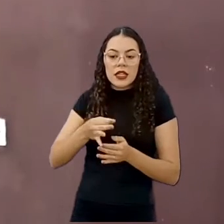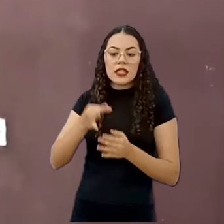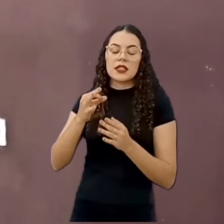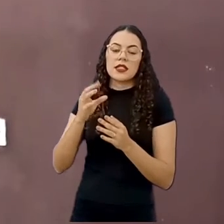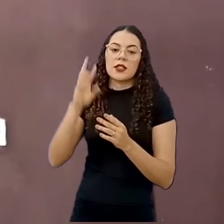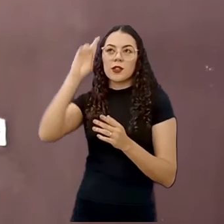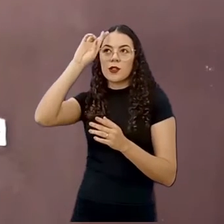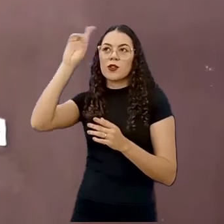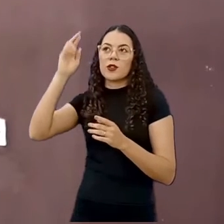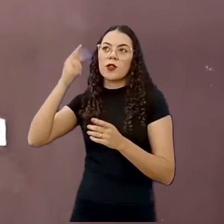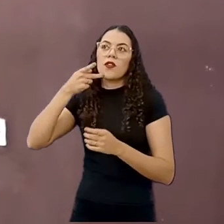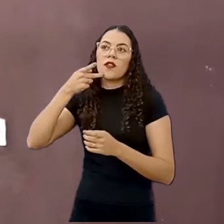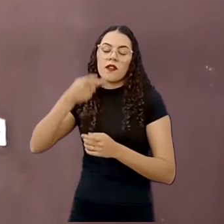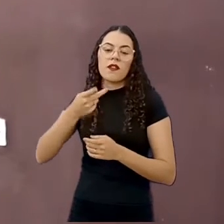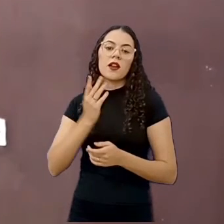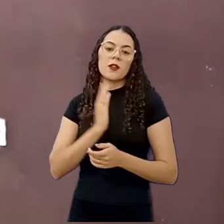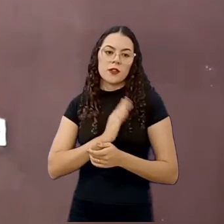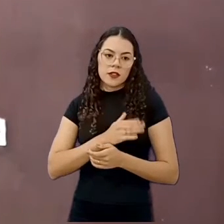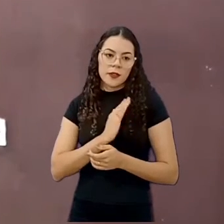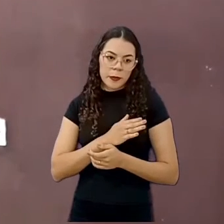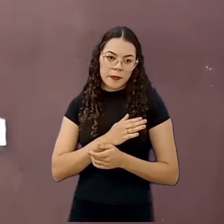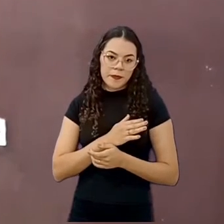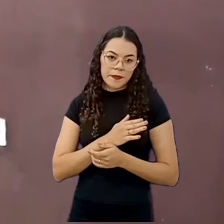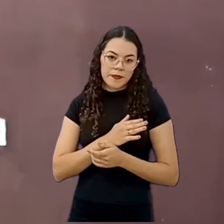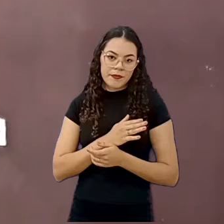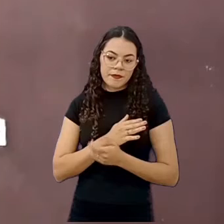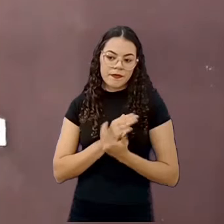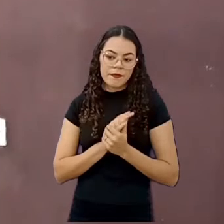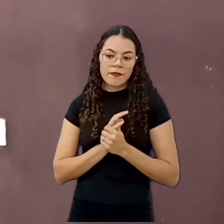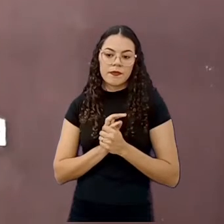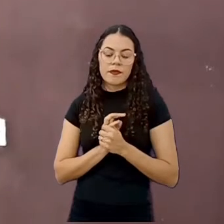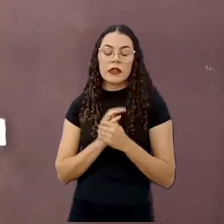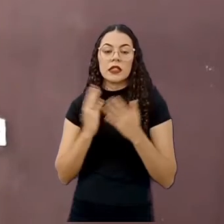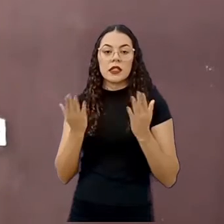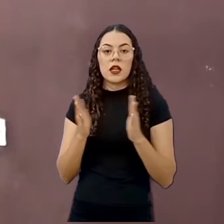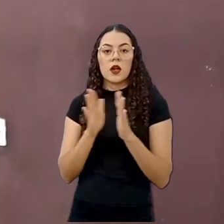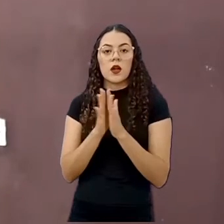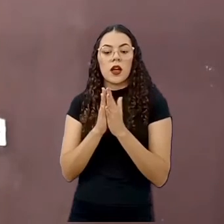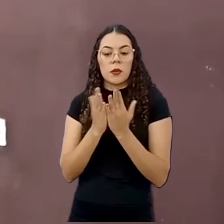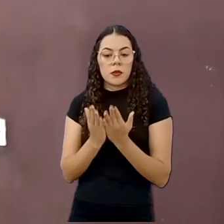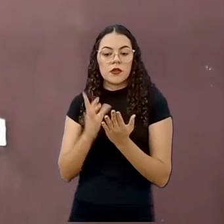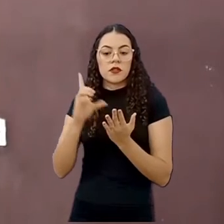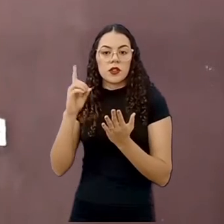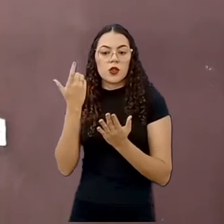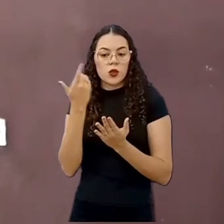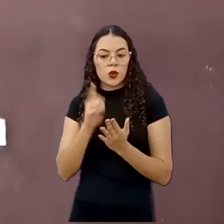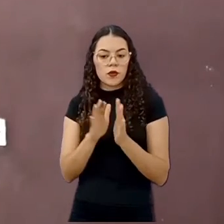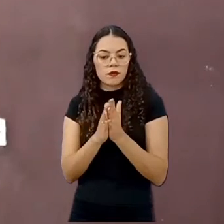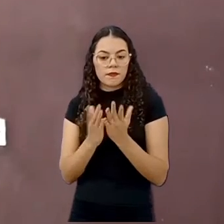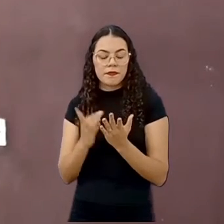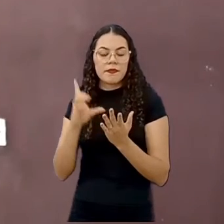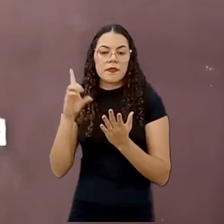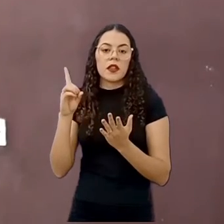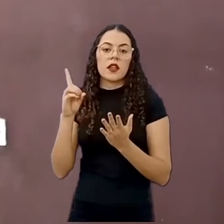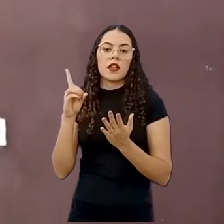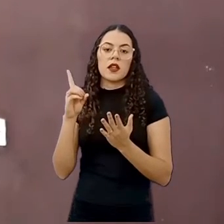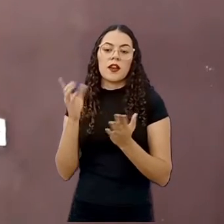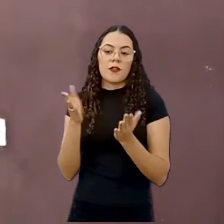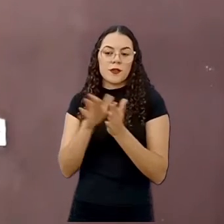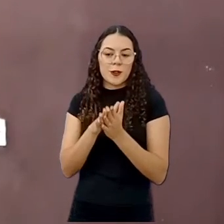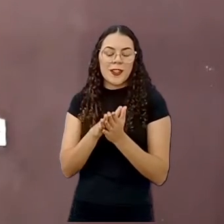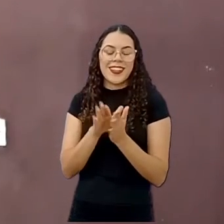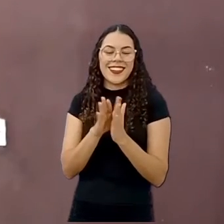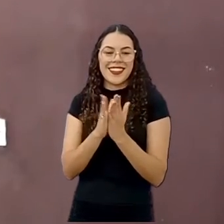tem muito para falar ao teu coração. Então, vamos abrir novamente. Vou abrir aqui porque a minha